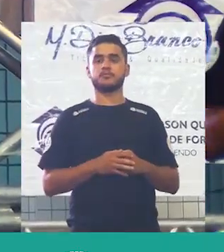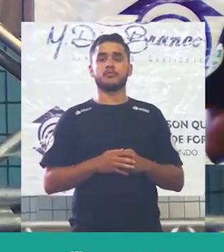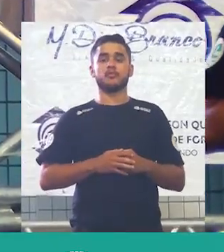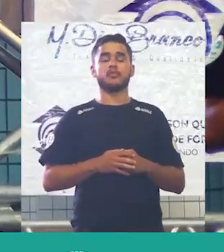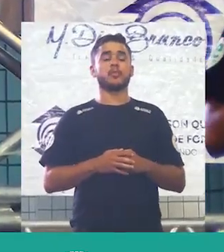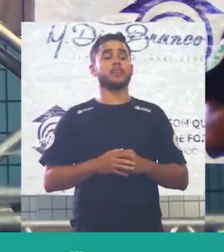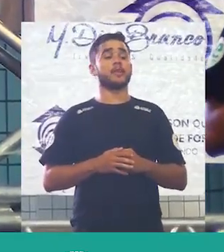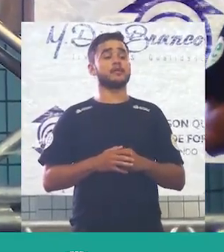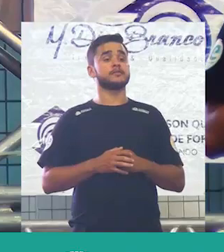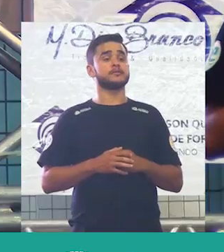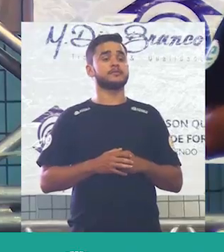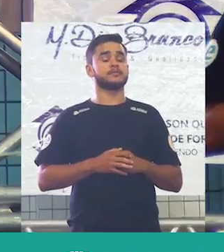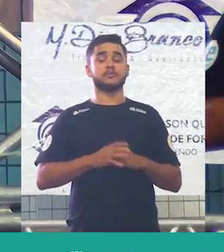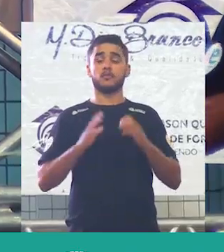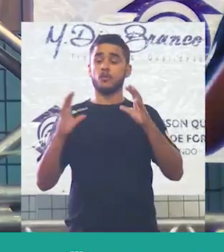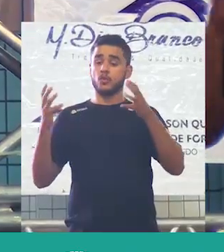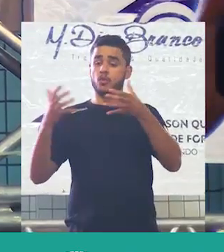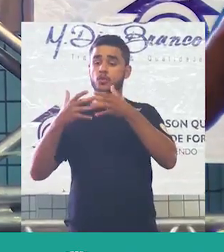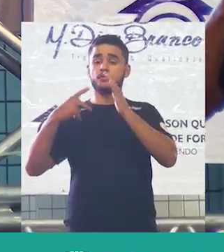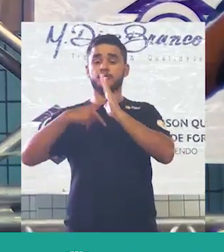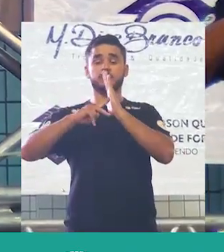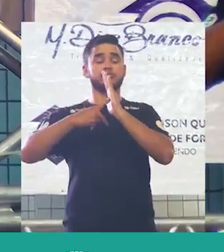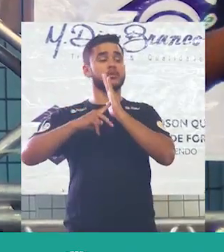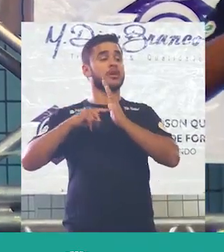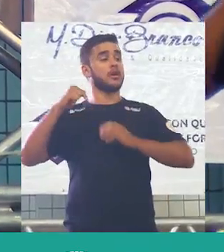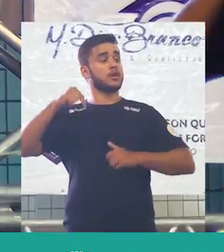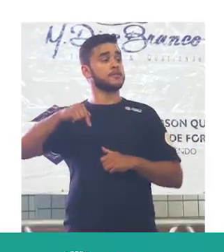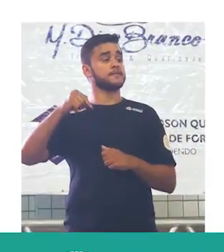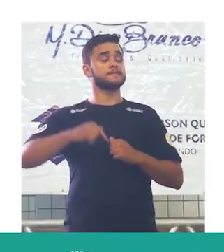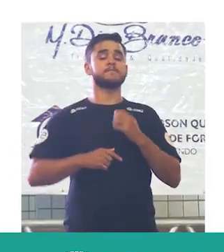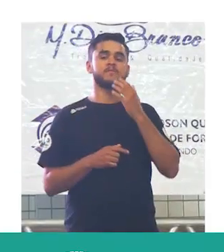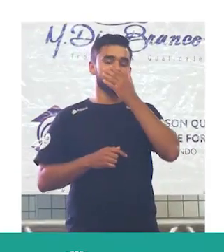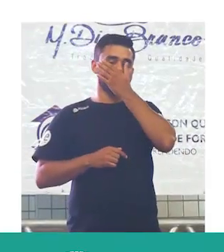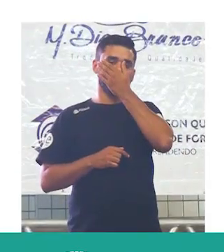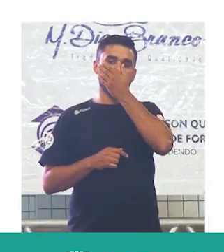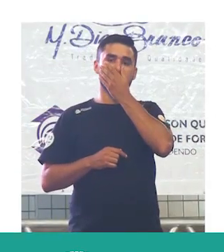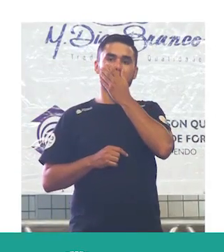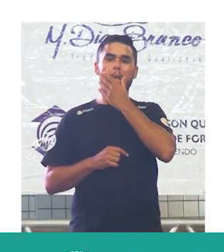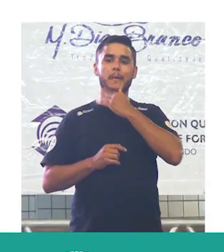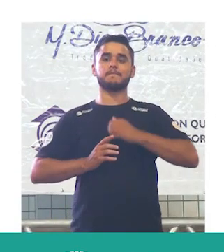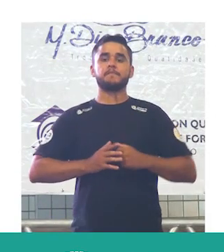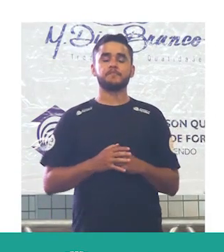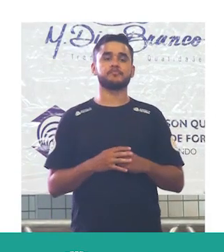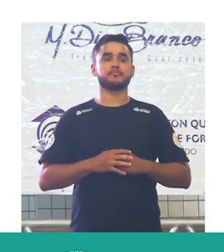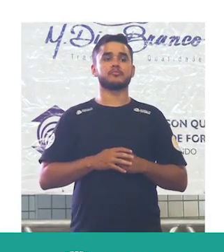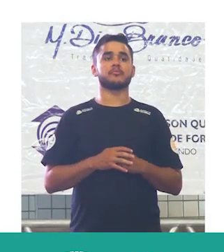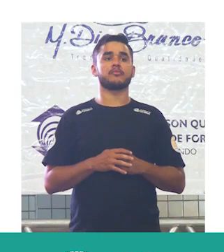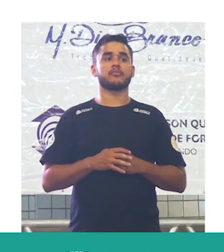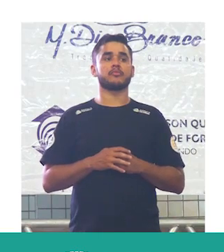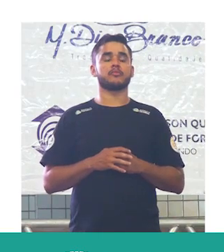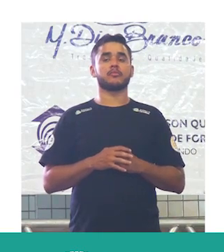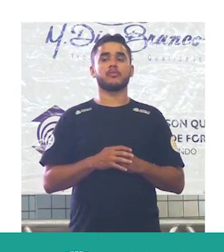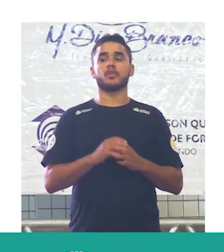O primeiro tipo de sindicalismo que nós tivemos aqui é o que a gente chama de